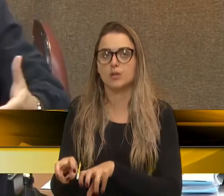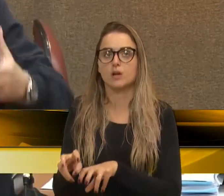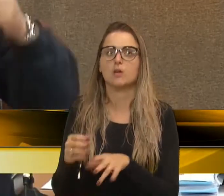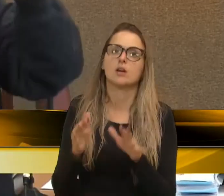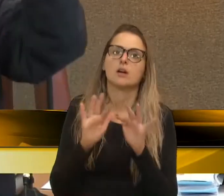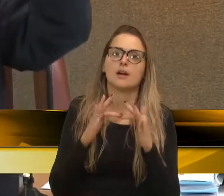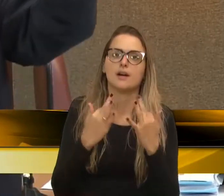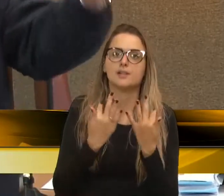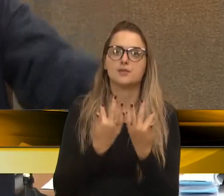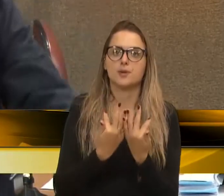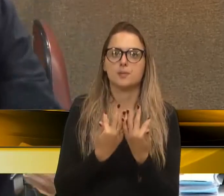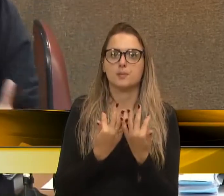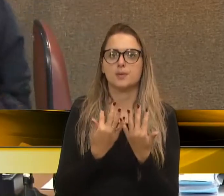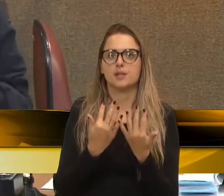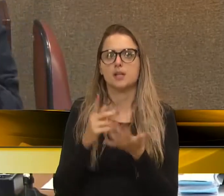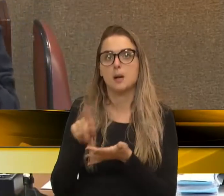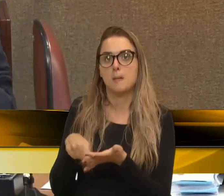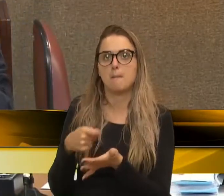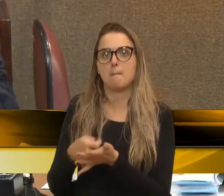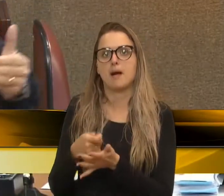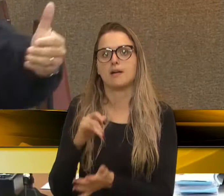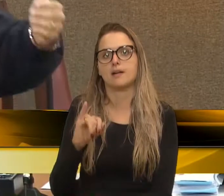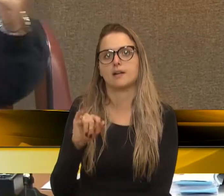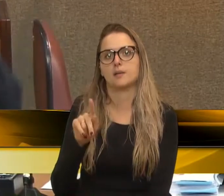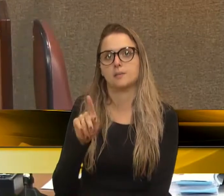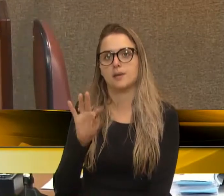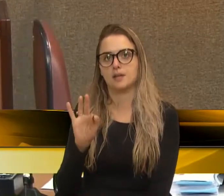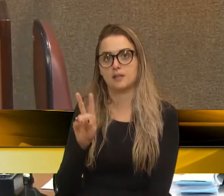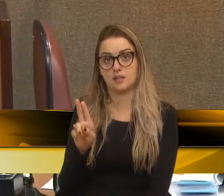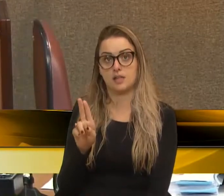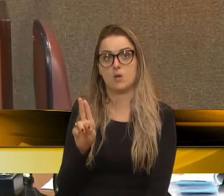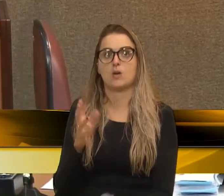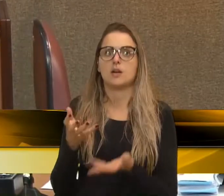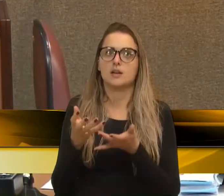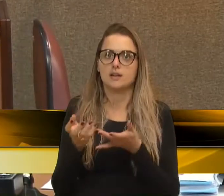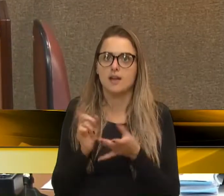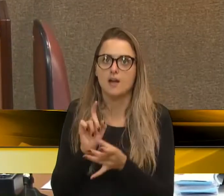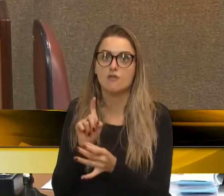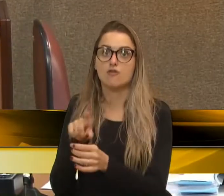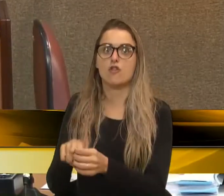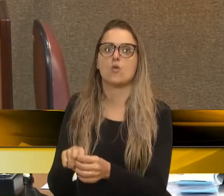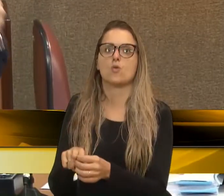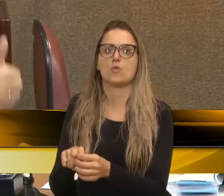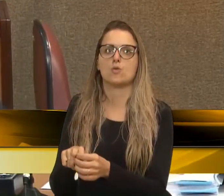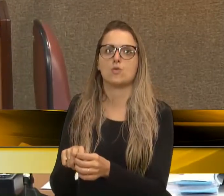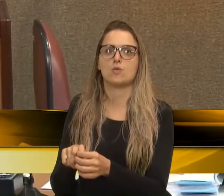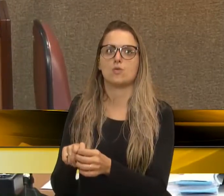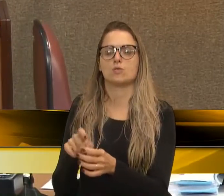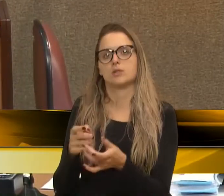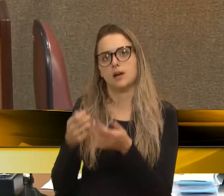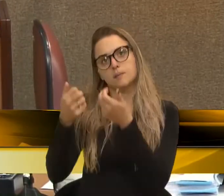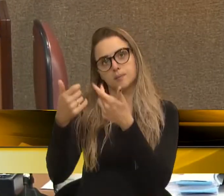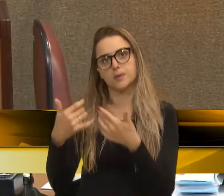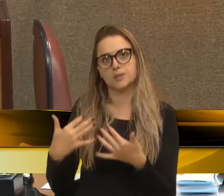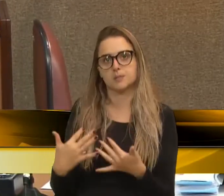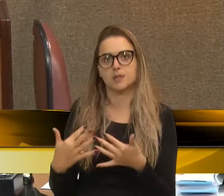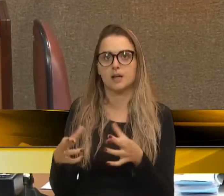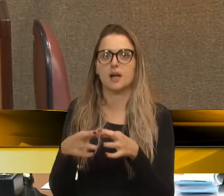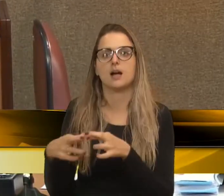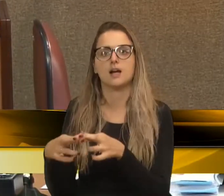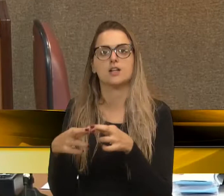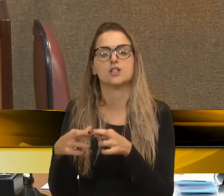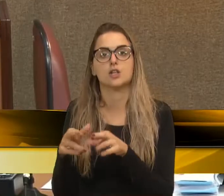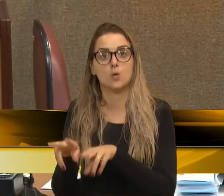famílias pagam um IPTU elevado. Então, desejam retornar mediante justificativa à zona